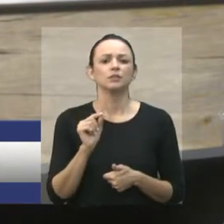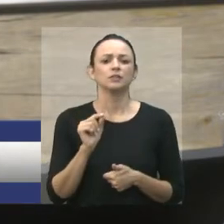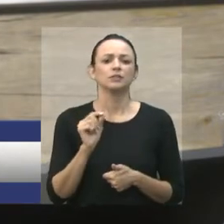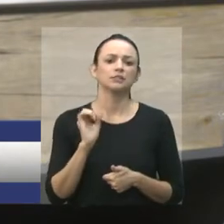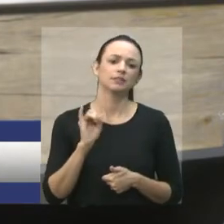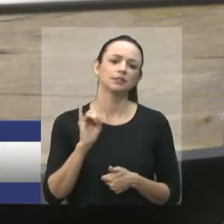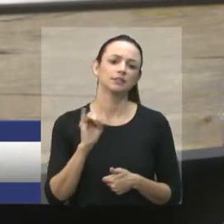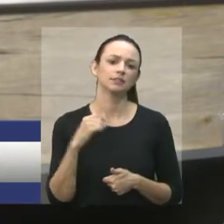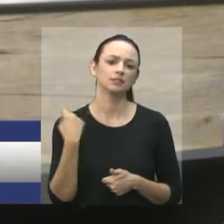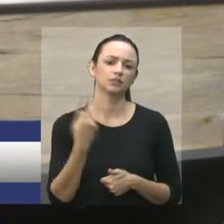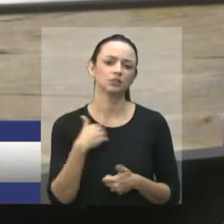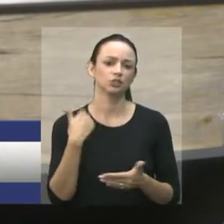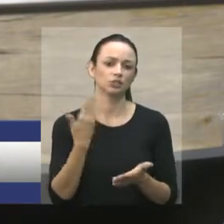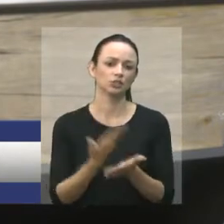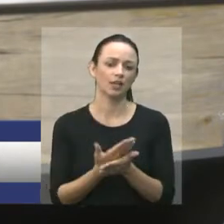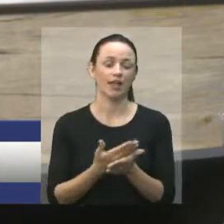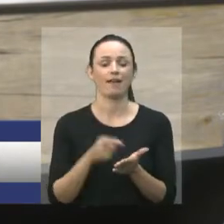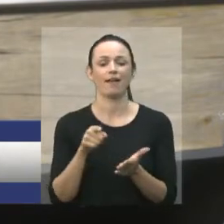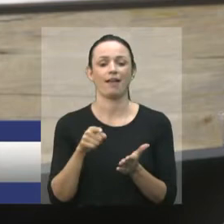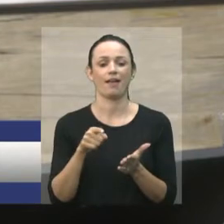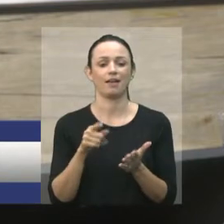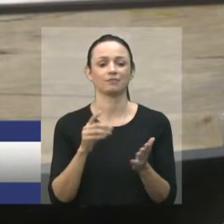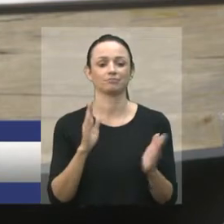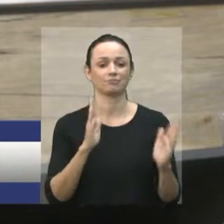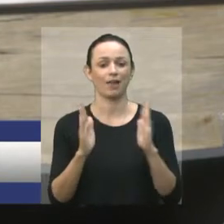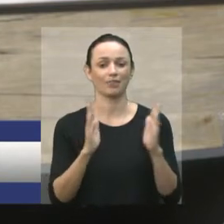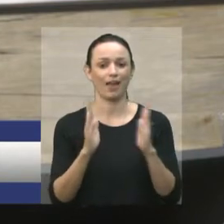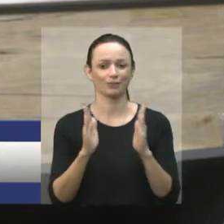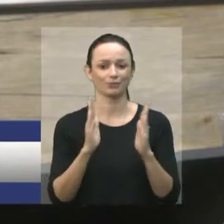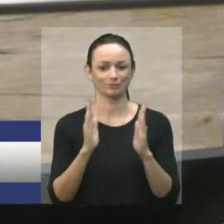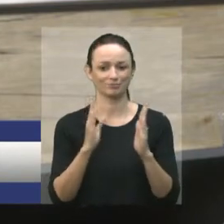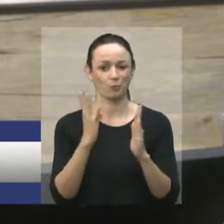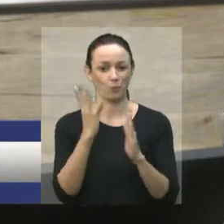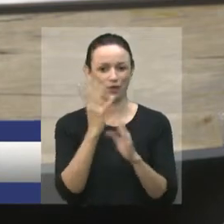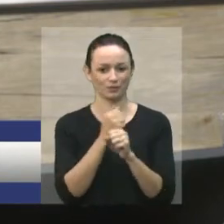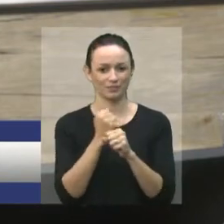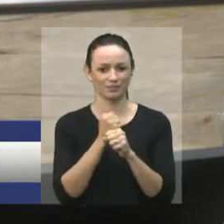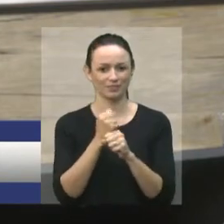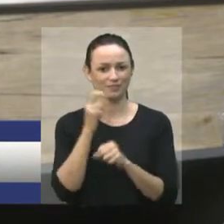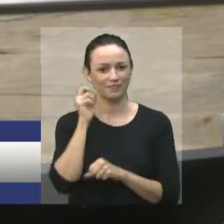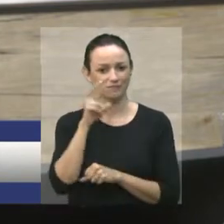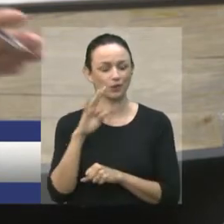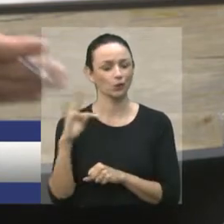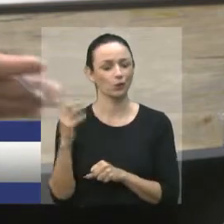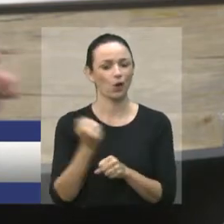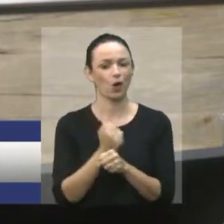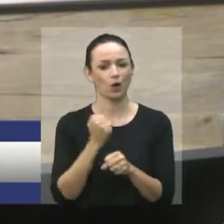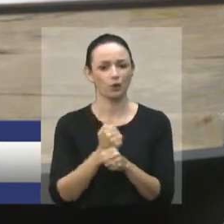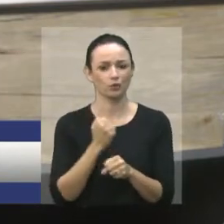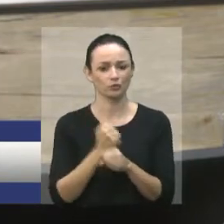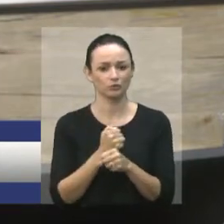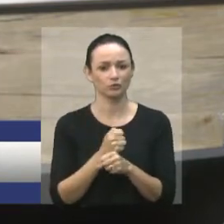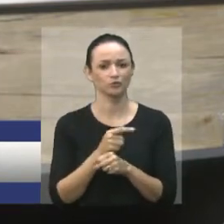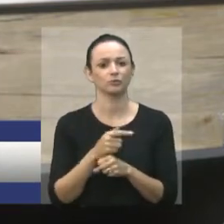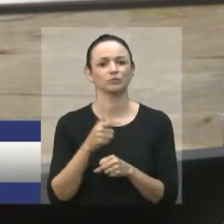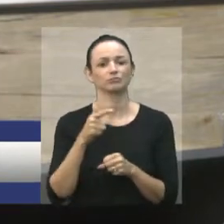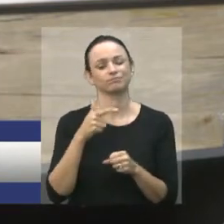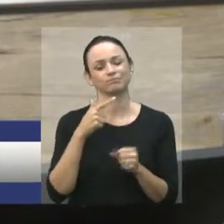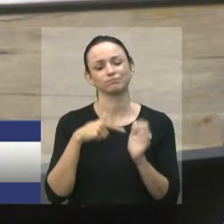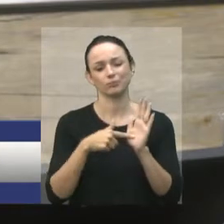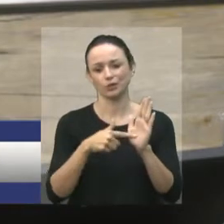se nós chegarmos ao final desse mandato e vermos todas essas obras que aqui foram